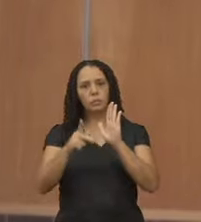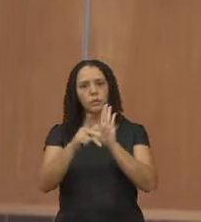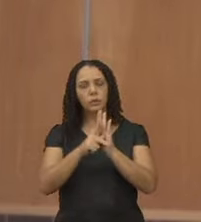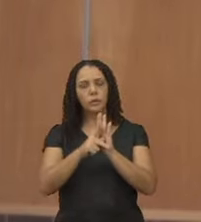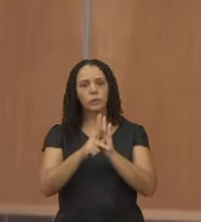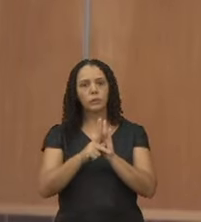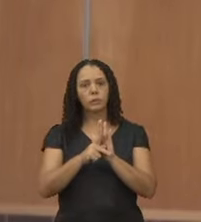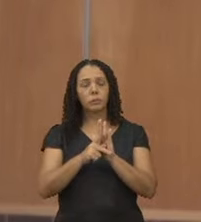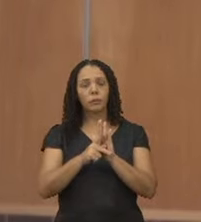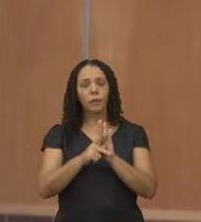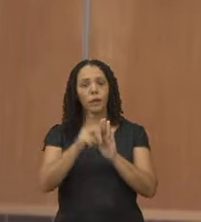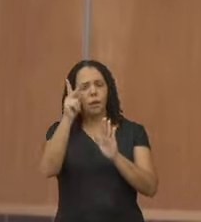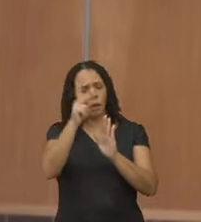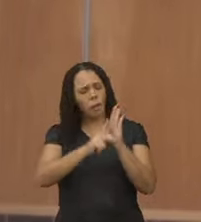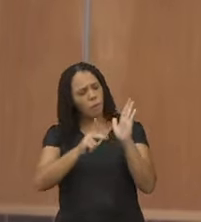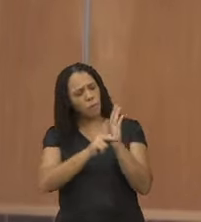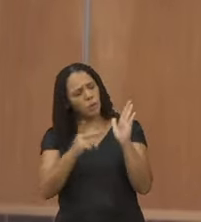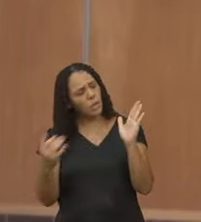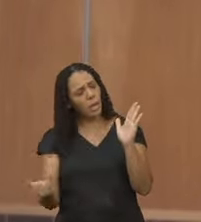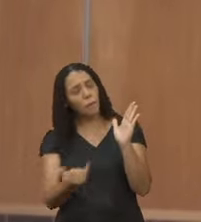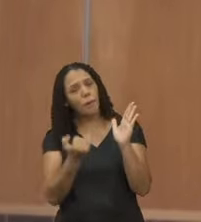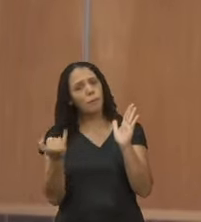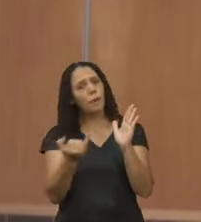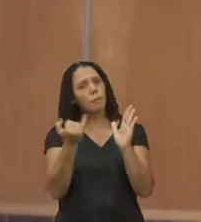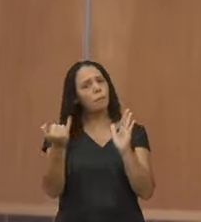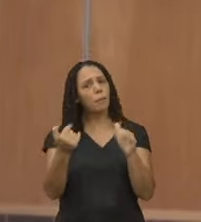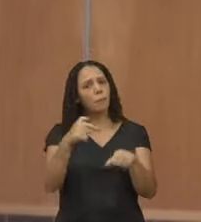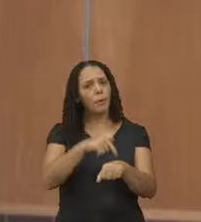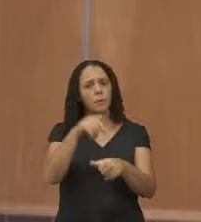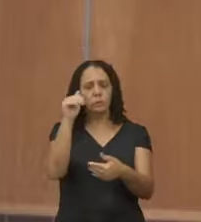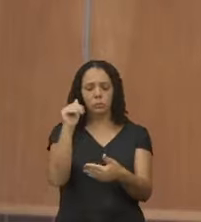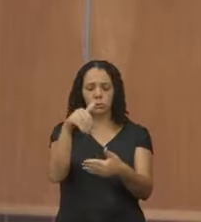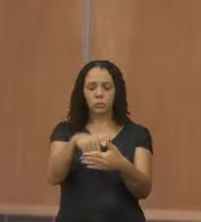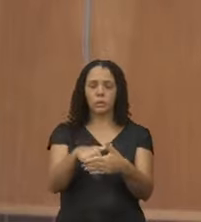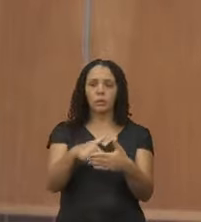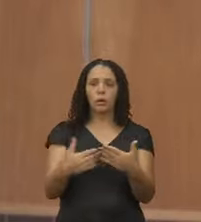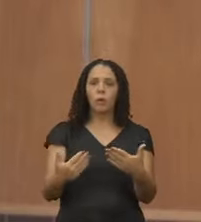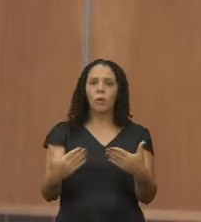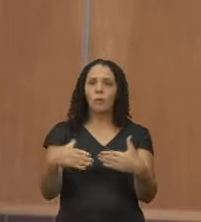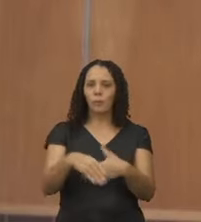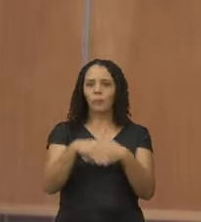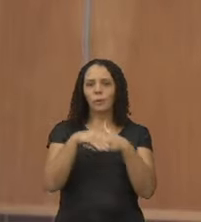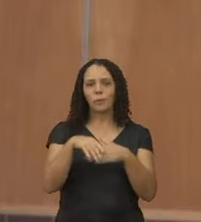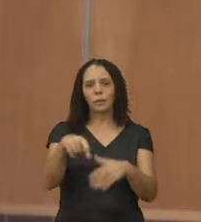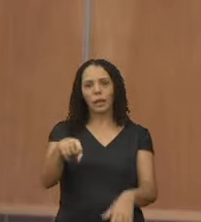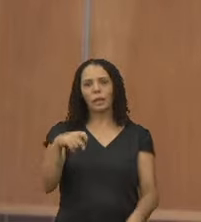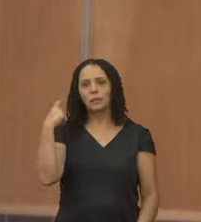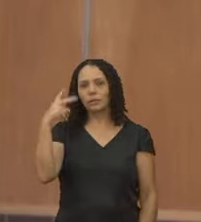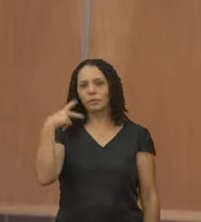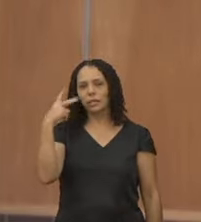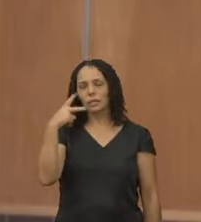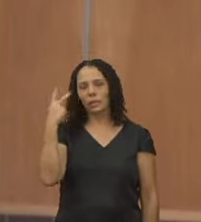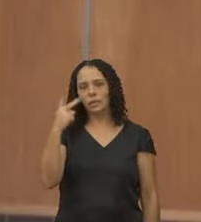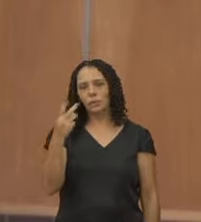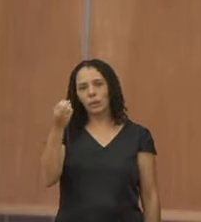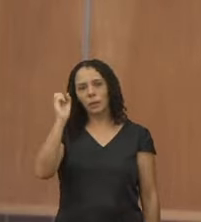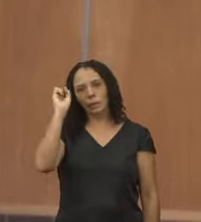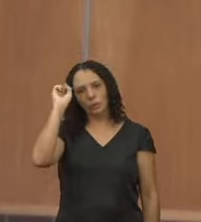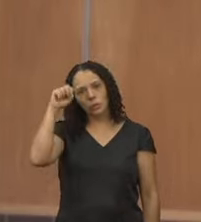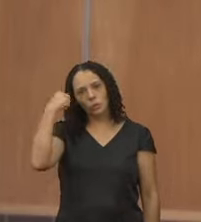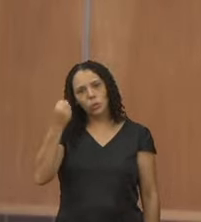É um projeto muito importante que está sendo votado. Quero cumprimentar aqui a ex-vereadora dessa casa, nossa